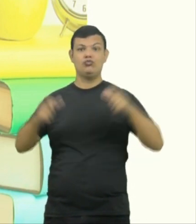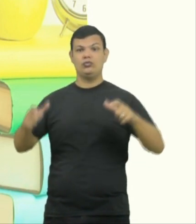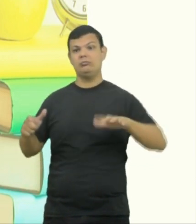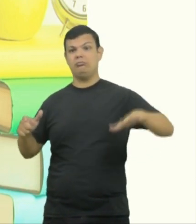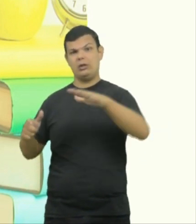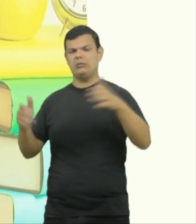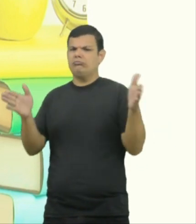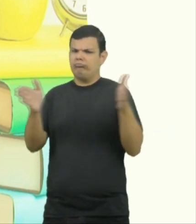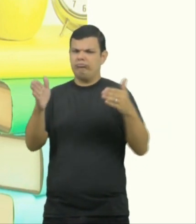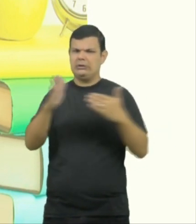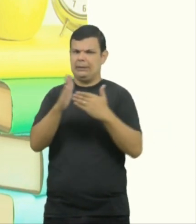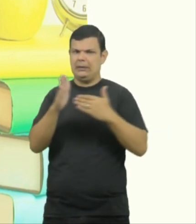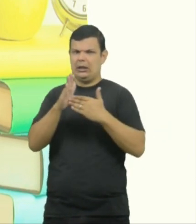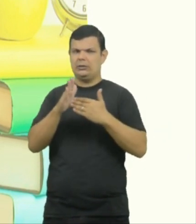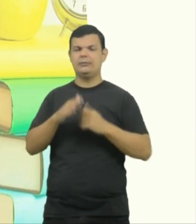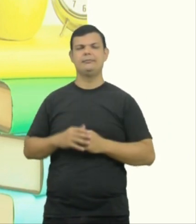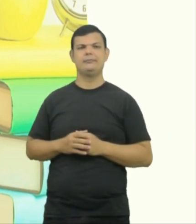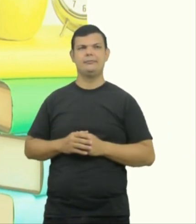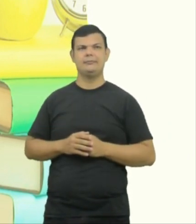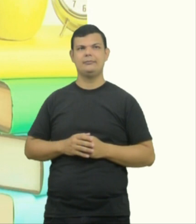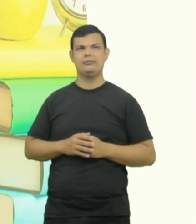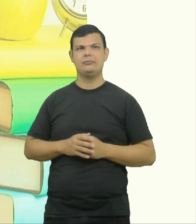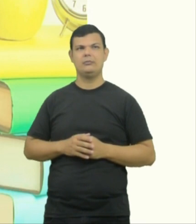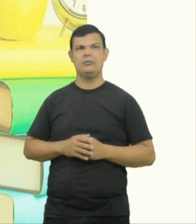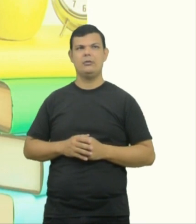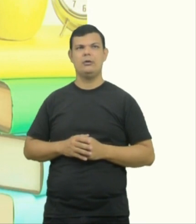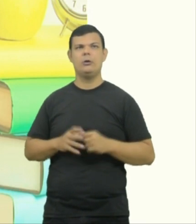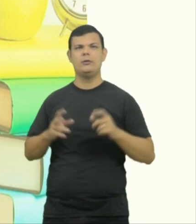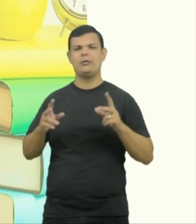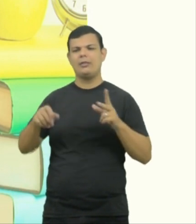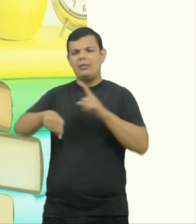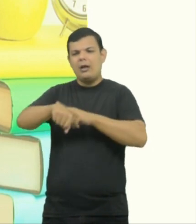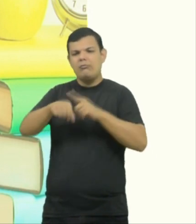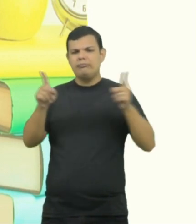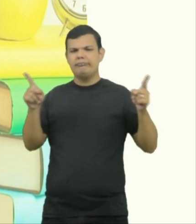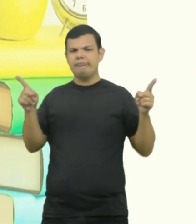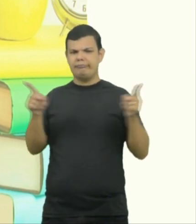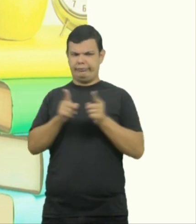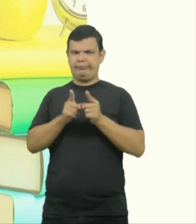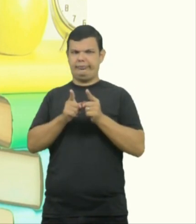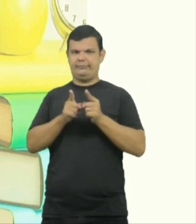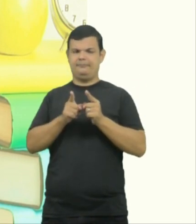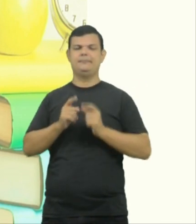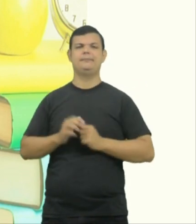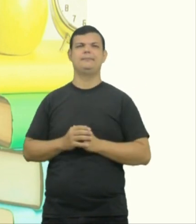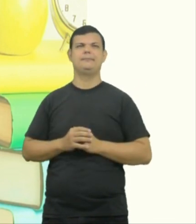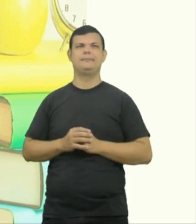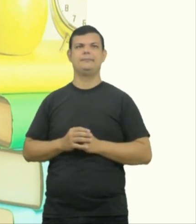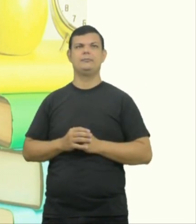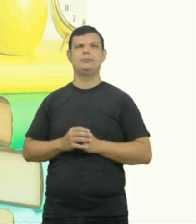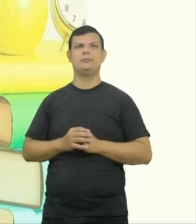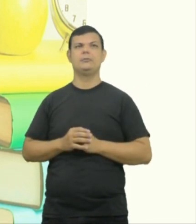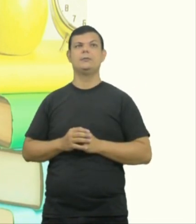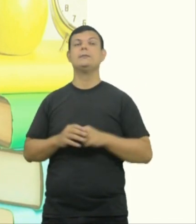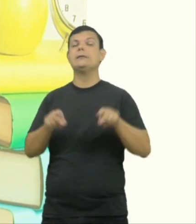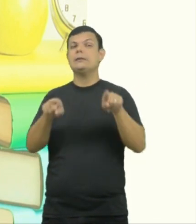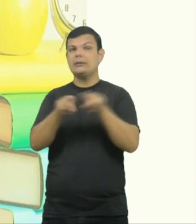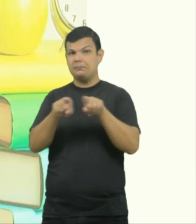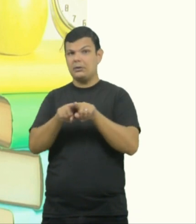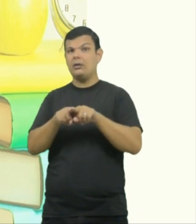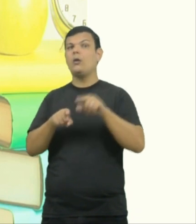espaço ou cenário limitado e recorte temporal reduzido. Chega mais aqui